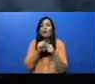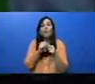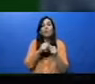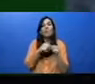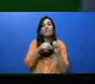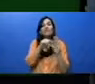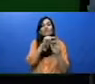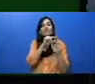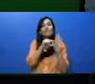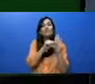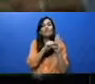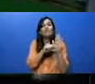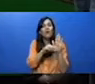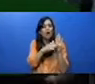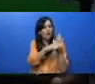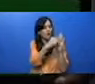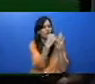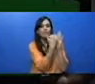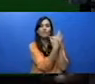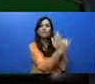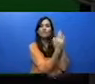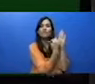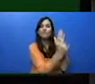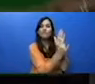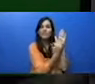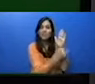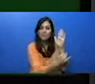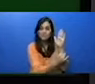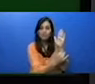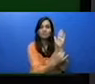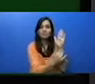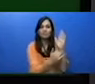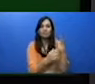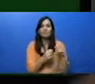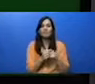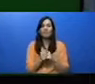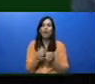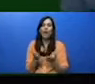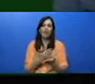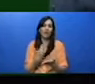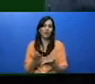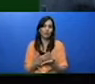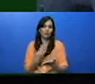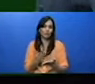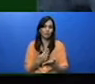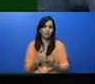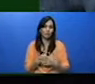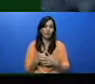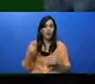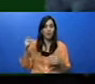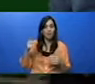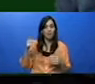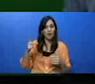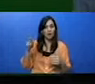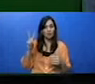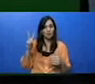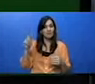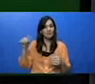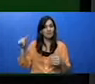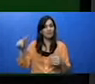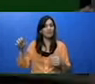de um animal no caderninho, tá, crianças? Da página